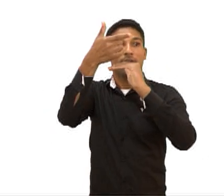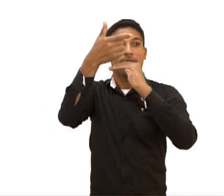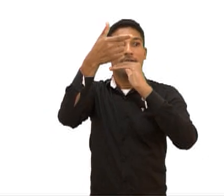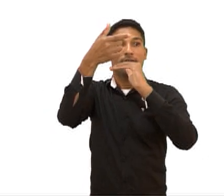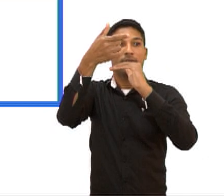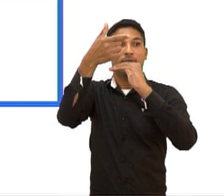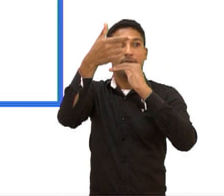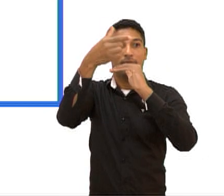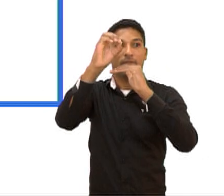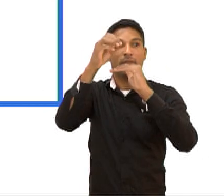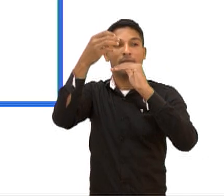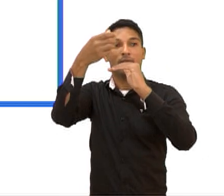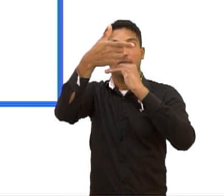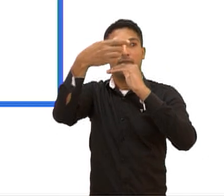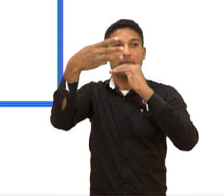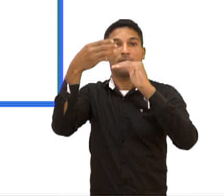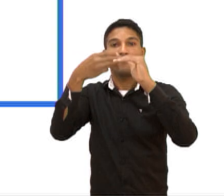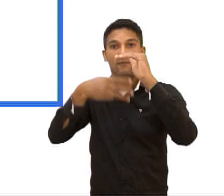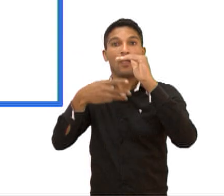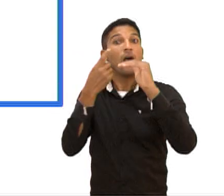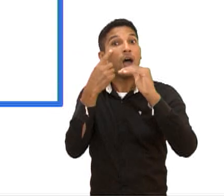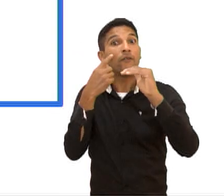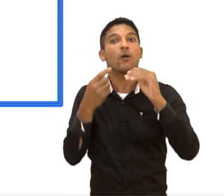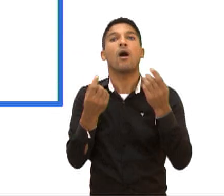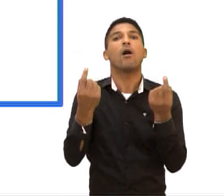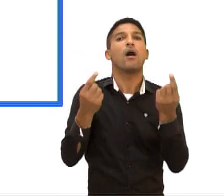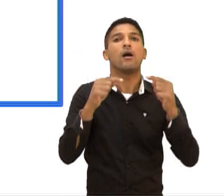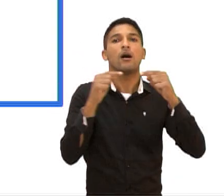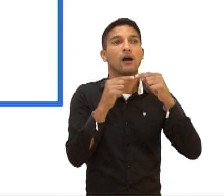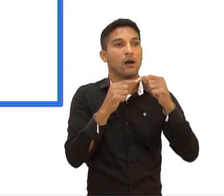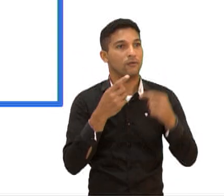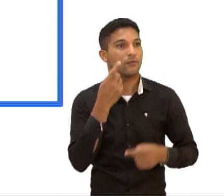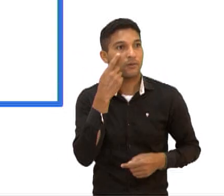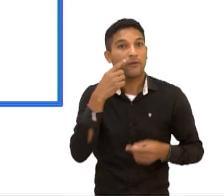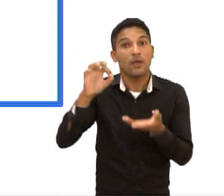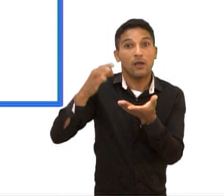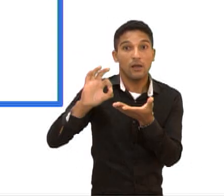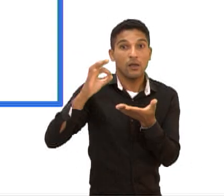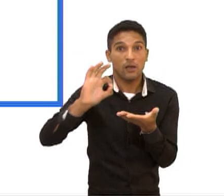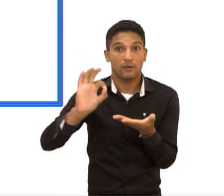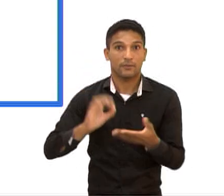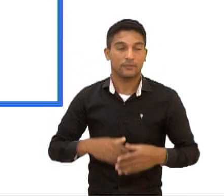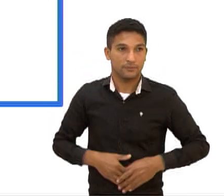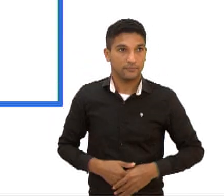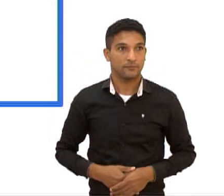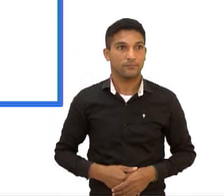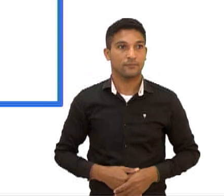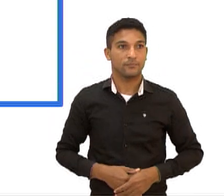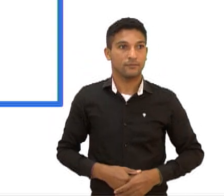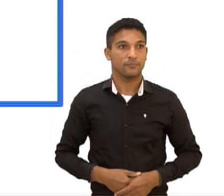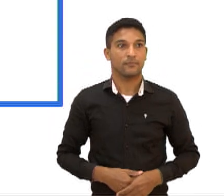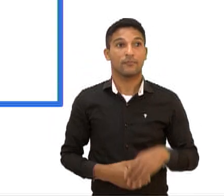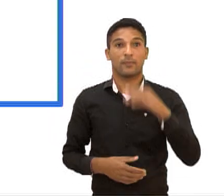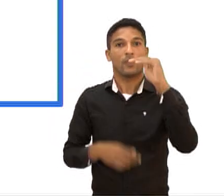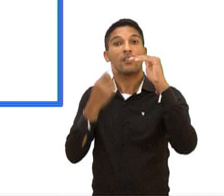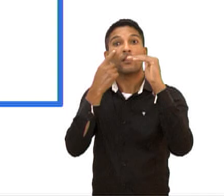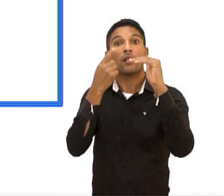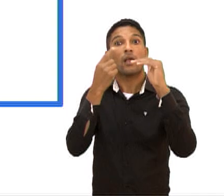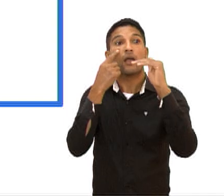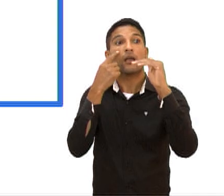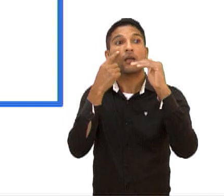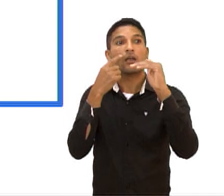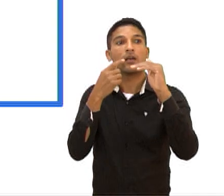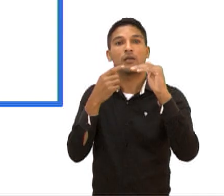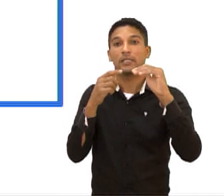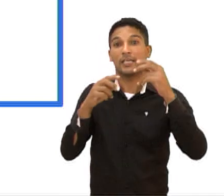que vocês encontraram? Vamos ver lá? Então, a professora vai mostrar a correção para vocês agora. Então, aqui eu trouxe para vocês, né,